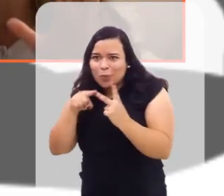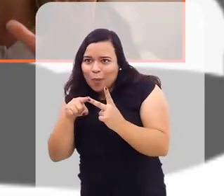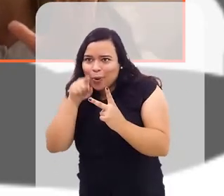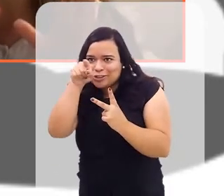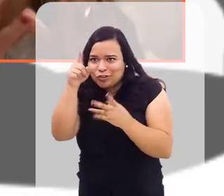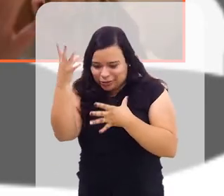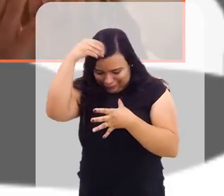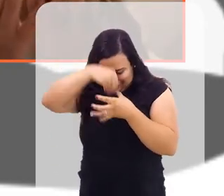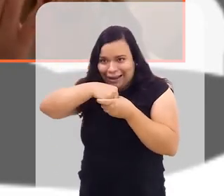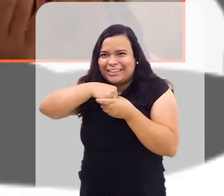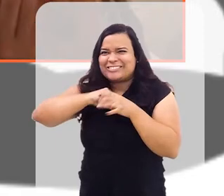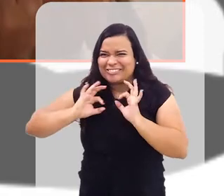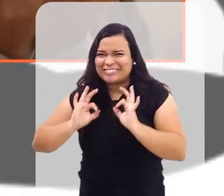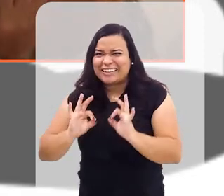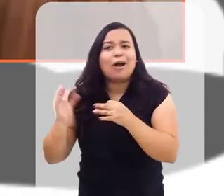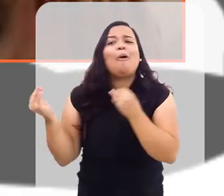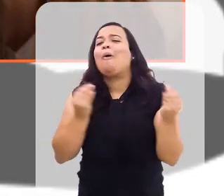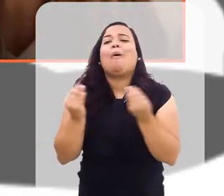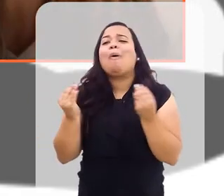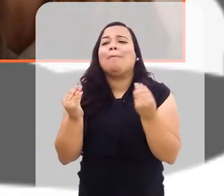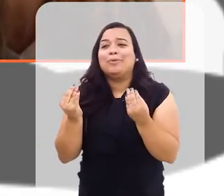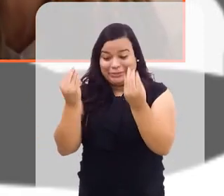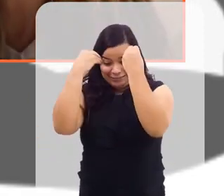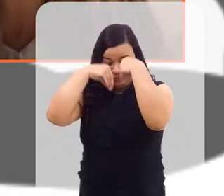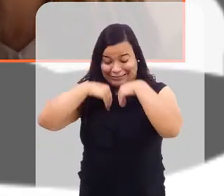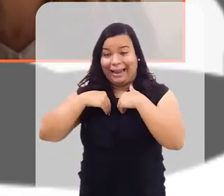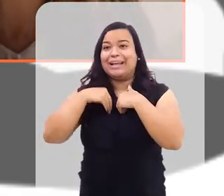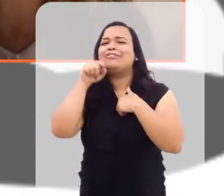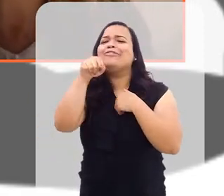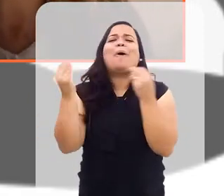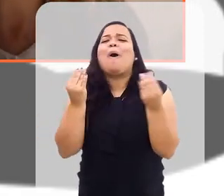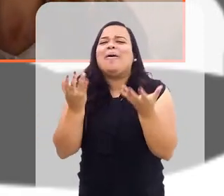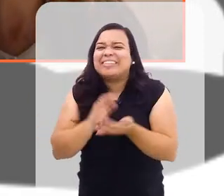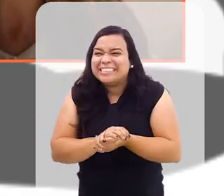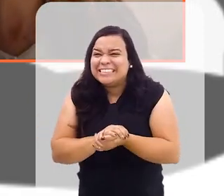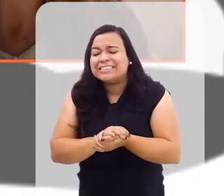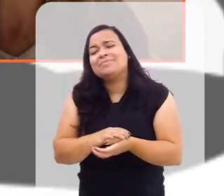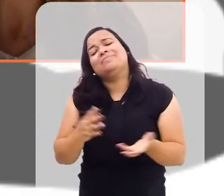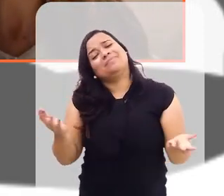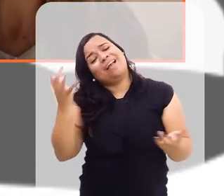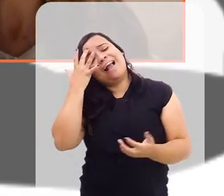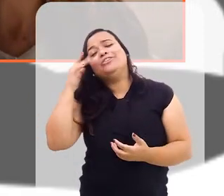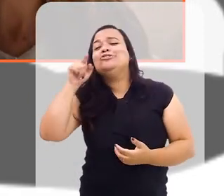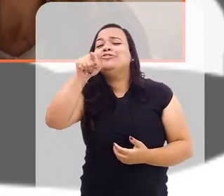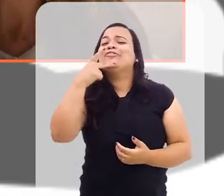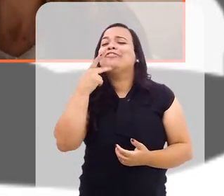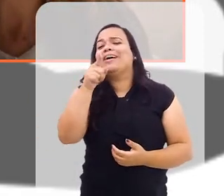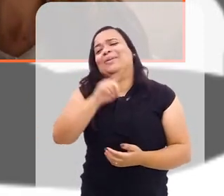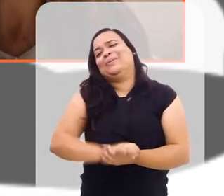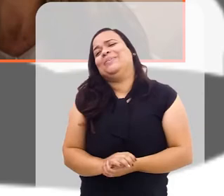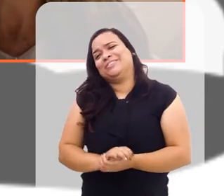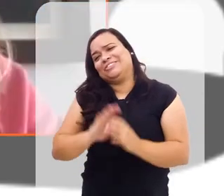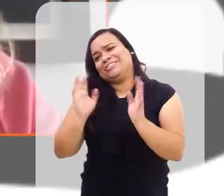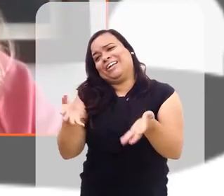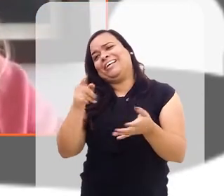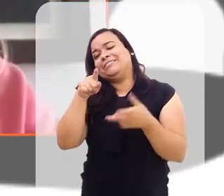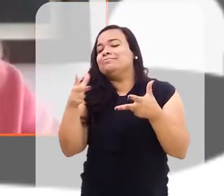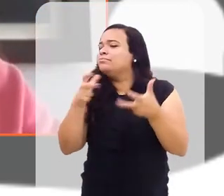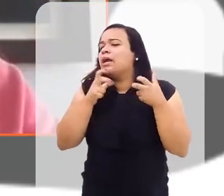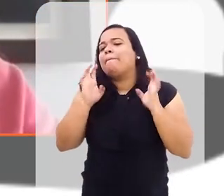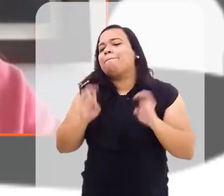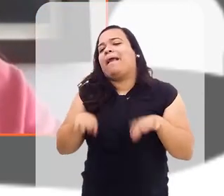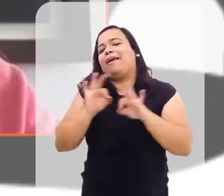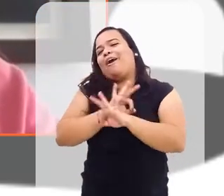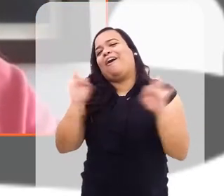Lucianas? Quer dizer, como é a alma da escritora? Eu acho que é exatamente isso que você falou, você captou